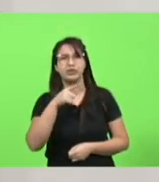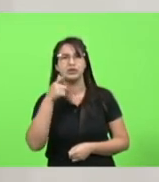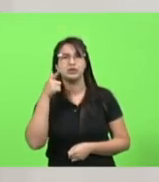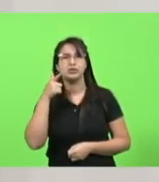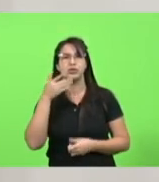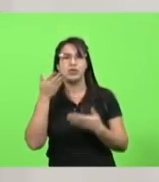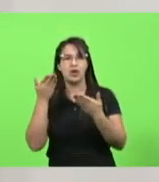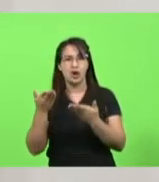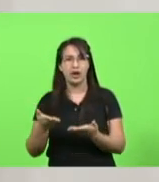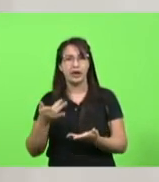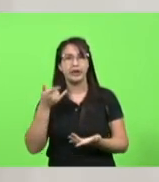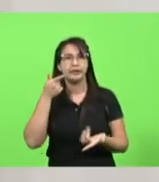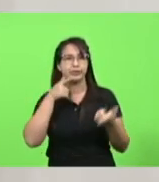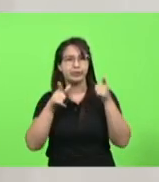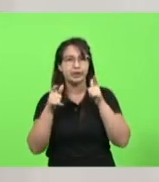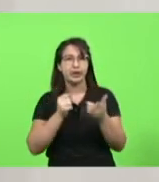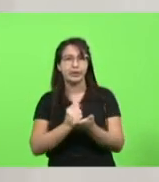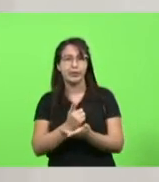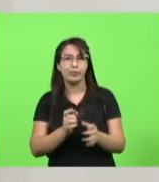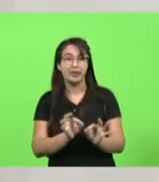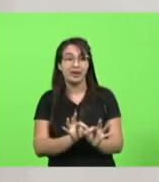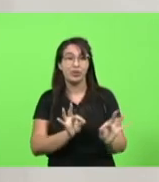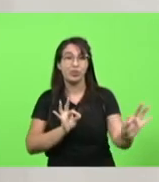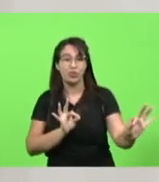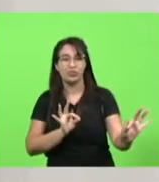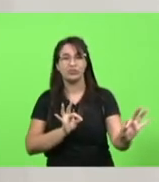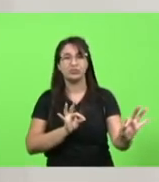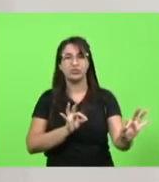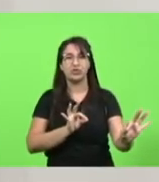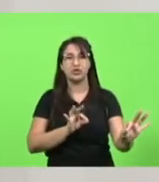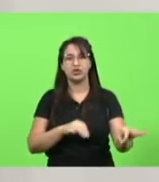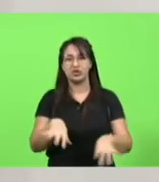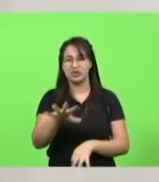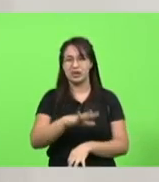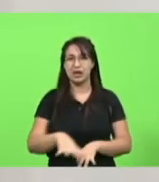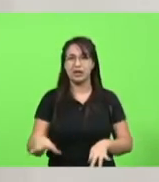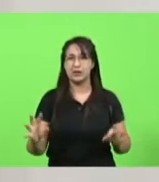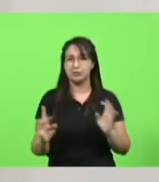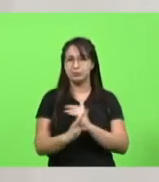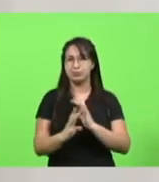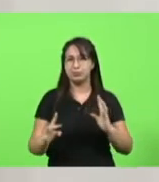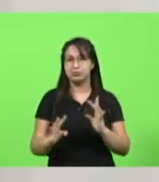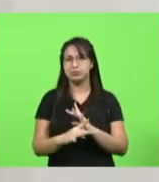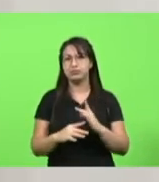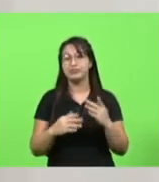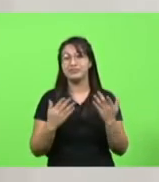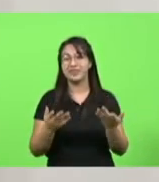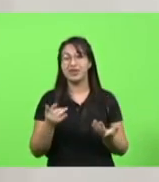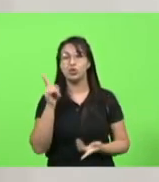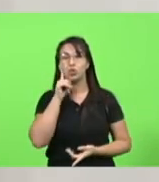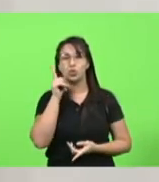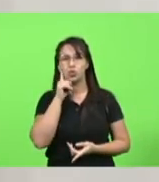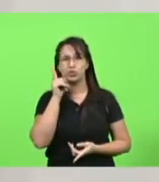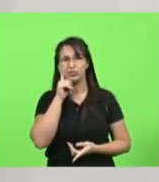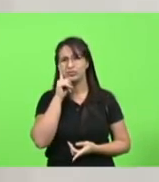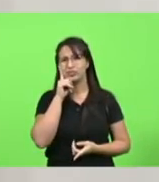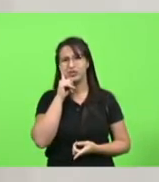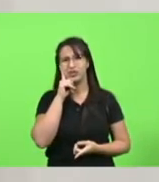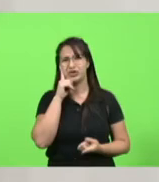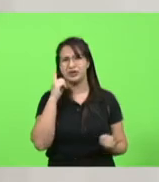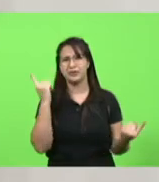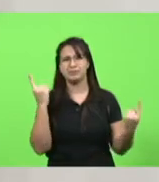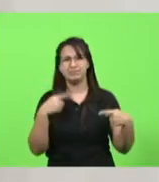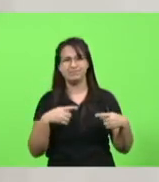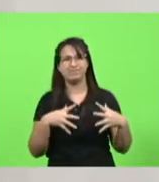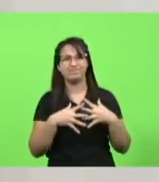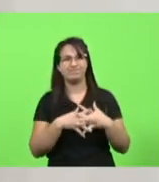que, distantes da região metropolitana de Florianópolis, também enfrentam diariamente conflitos de consumo